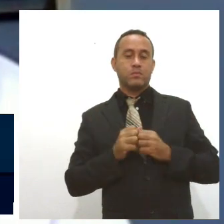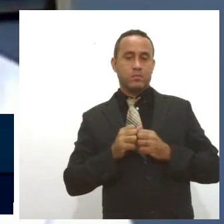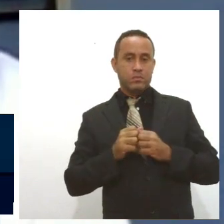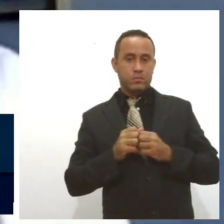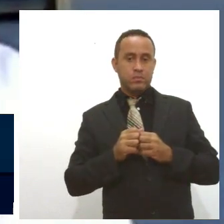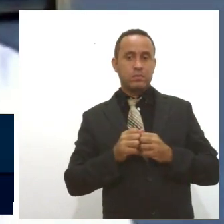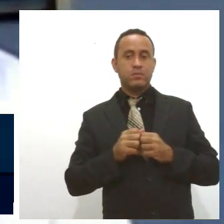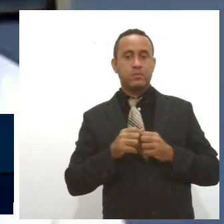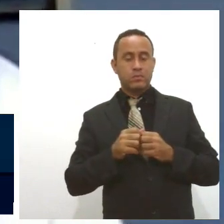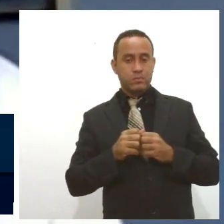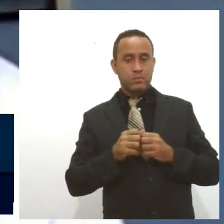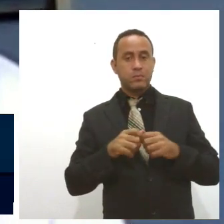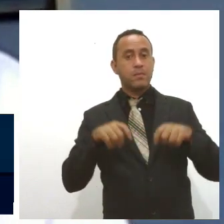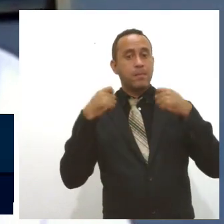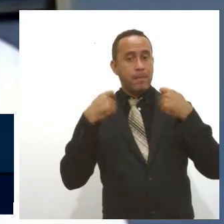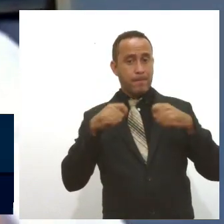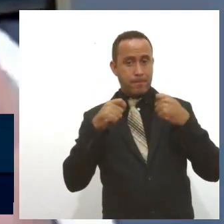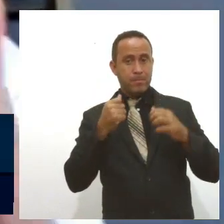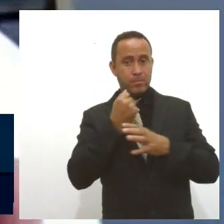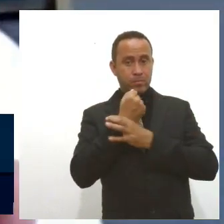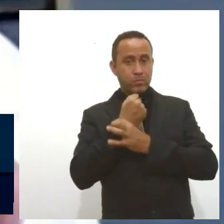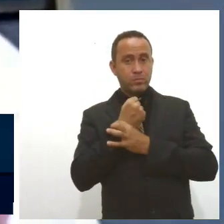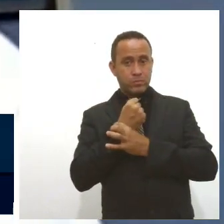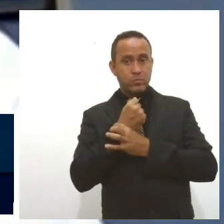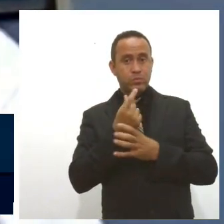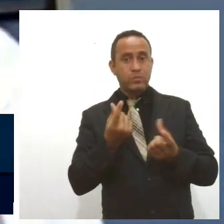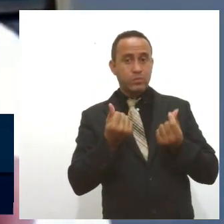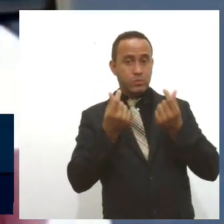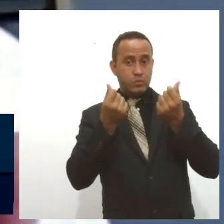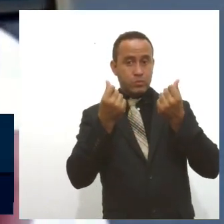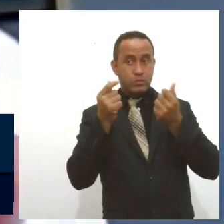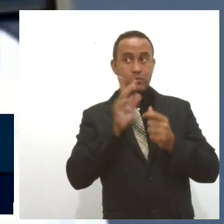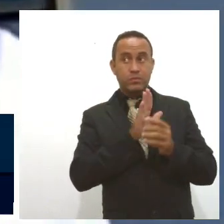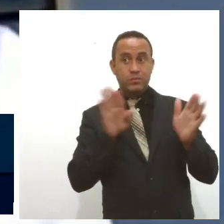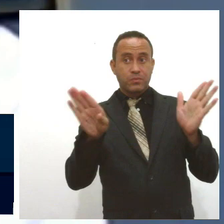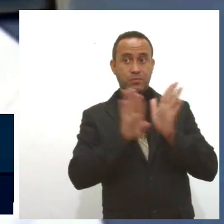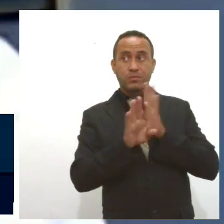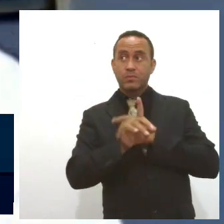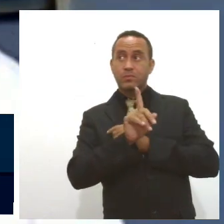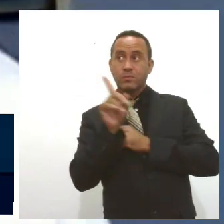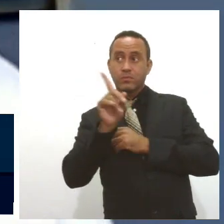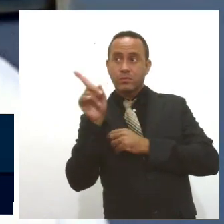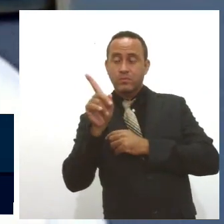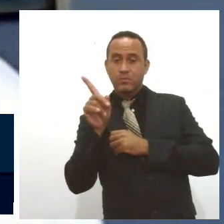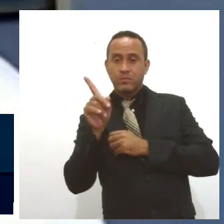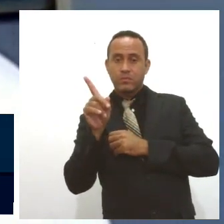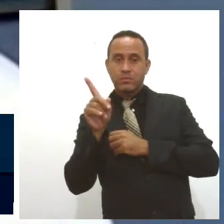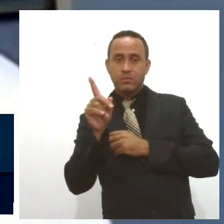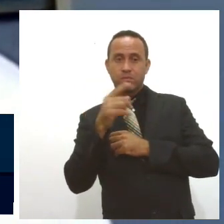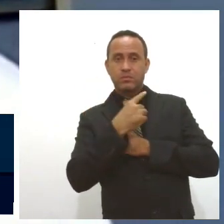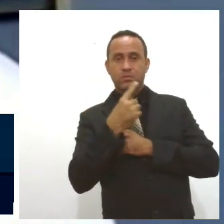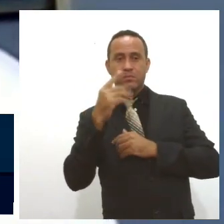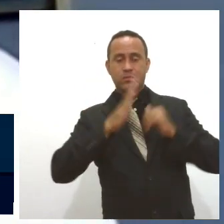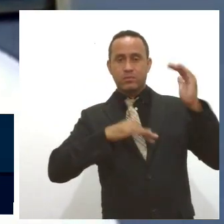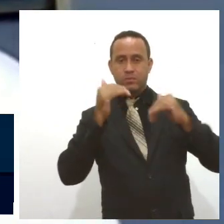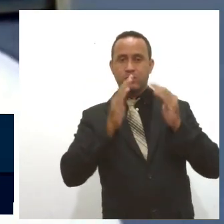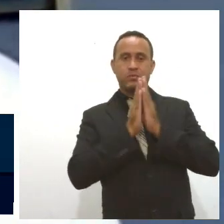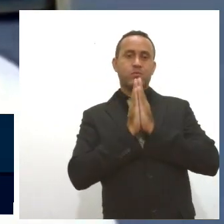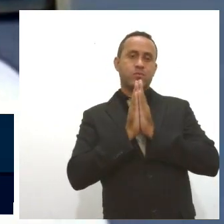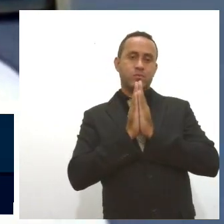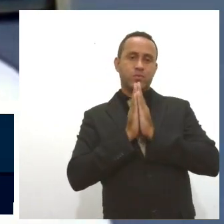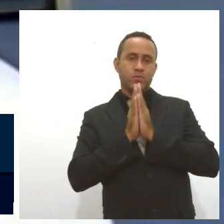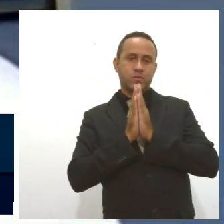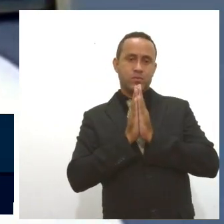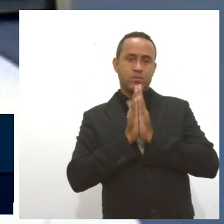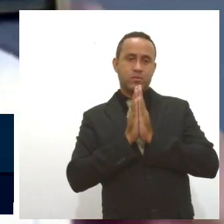provocados pela Covid. Precisamos garantir que o recurso que está lá, destinado para eles, chegue em suas mãos. É o apelo que faço, espero